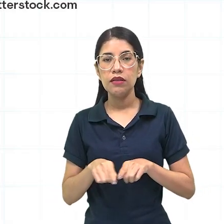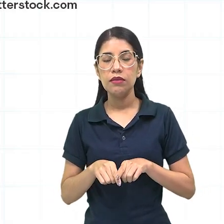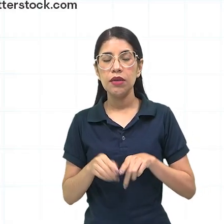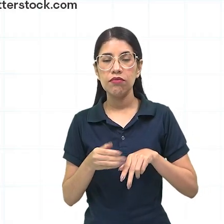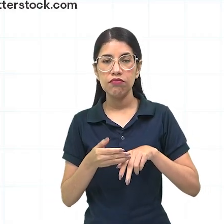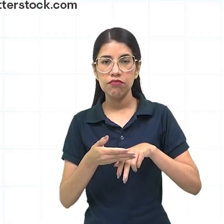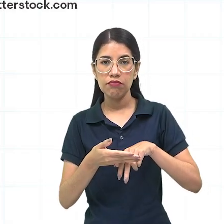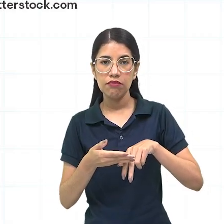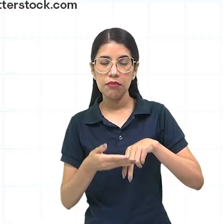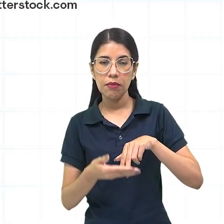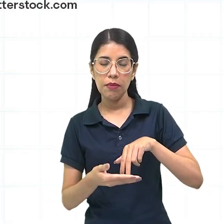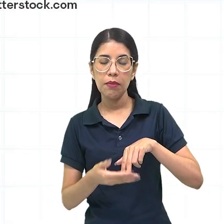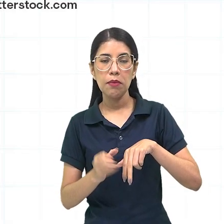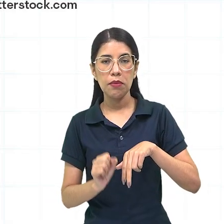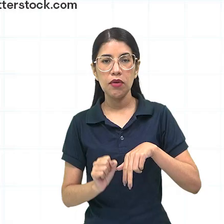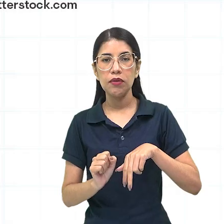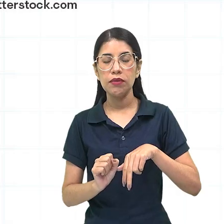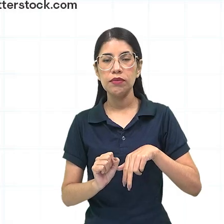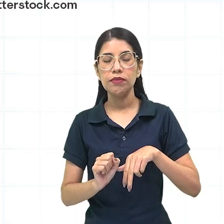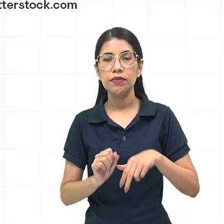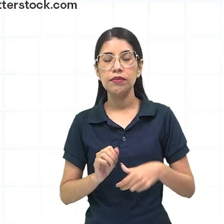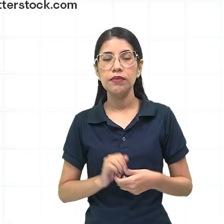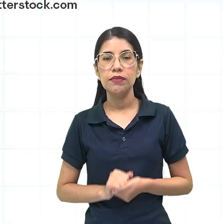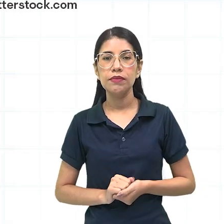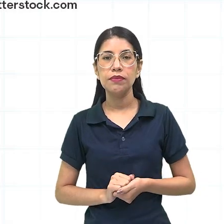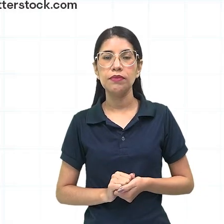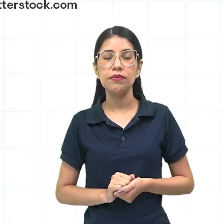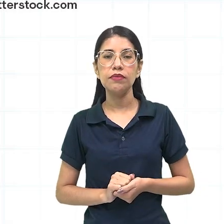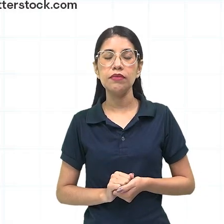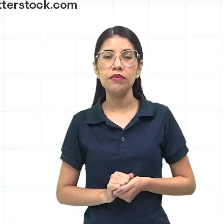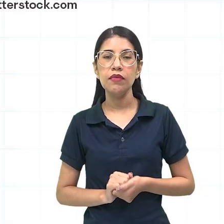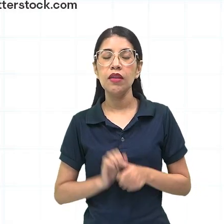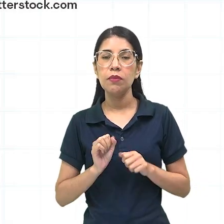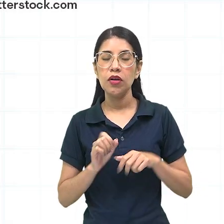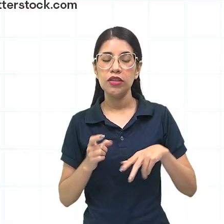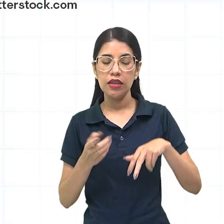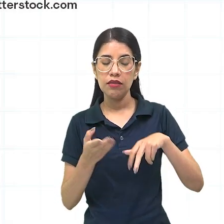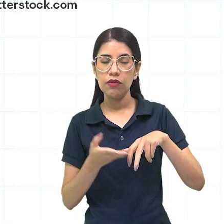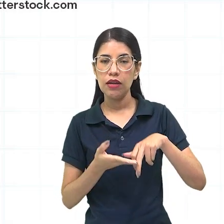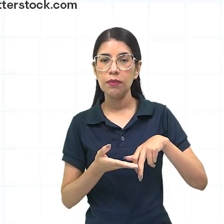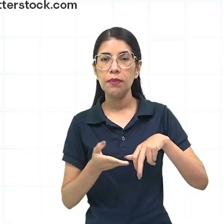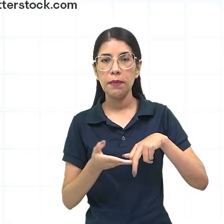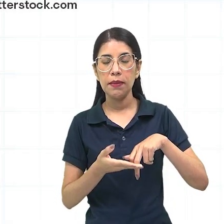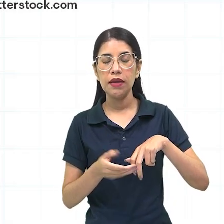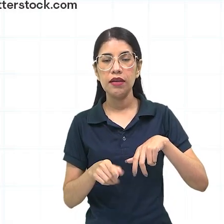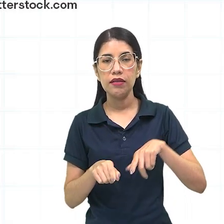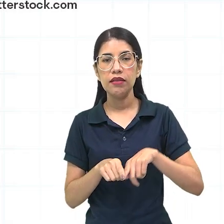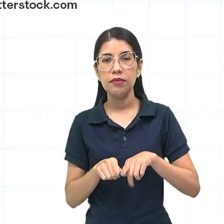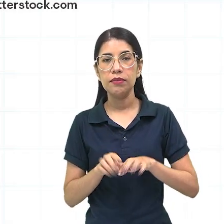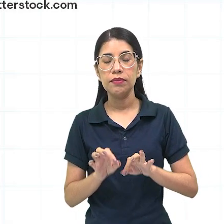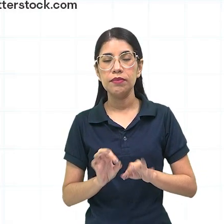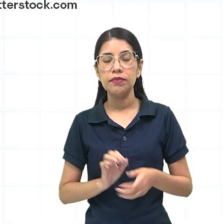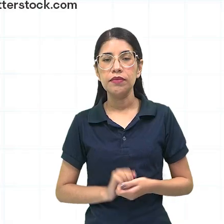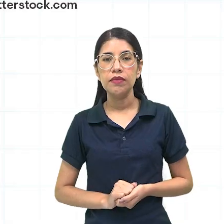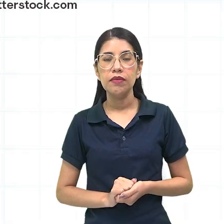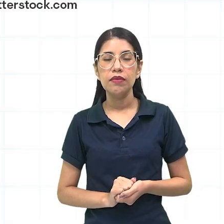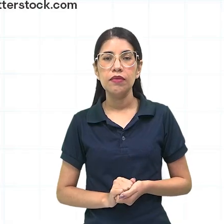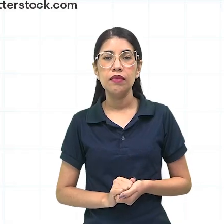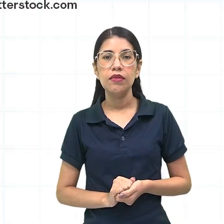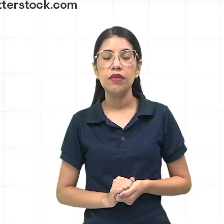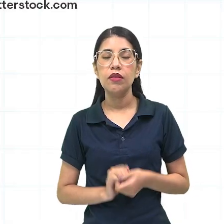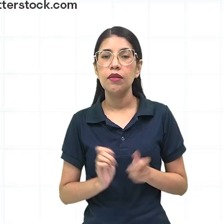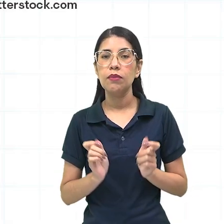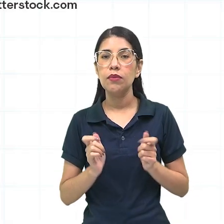para baixo do adversário, ou seja, atacando também ali os membros inferiores, certo? Isso abre